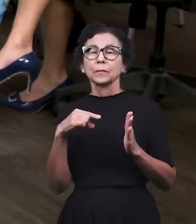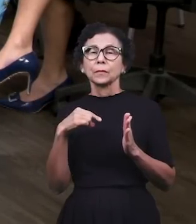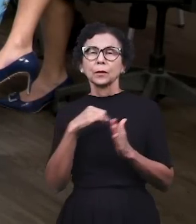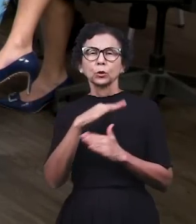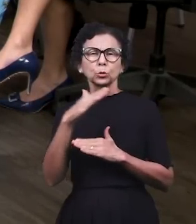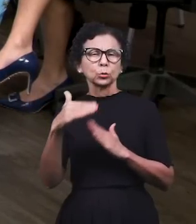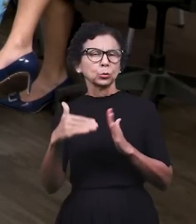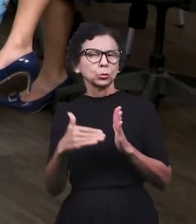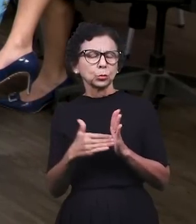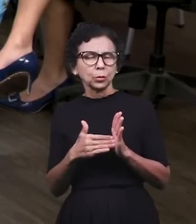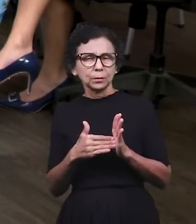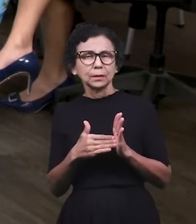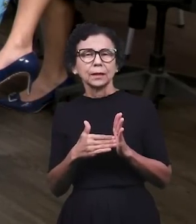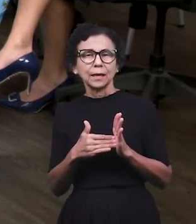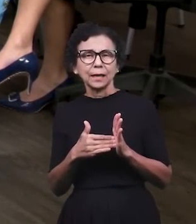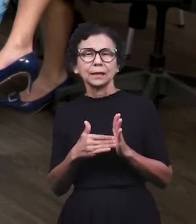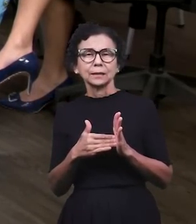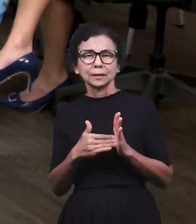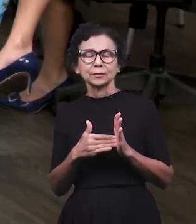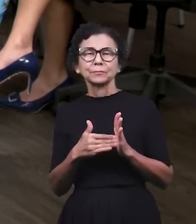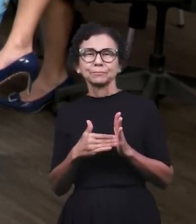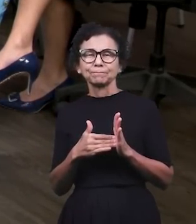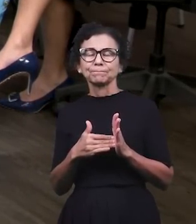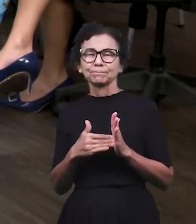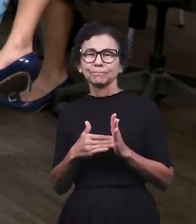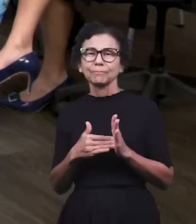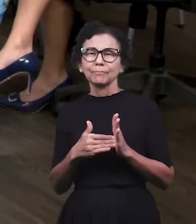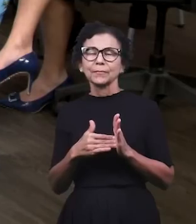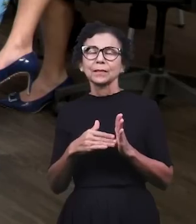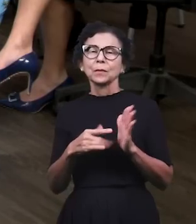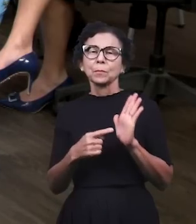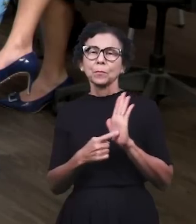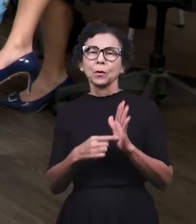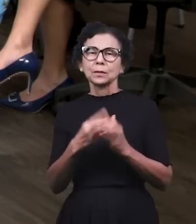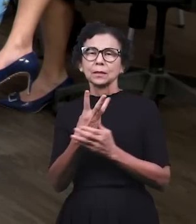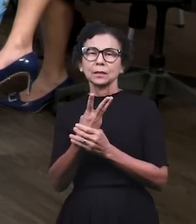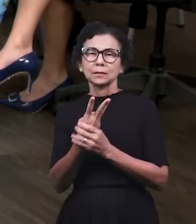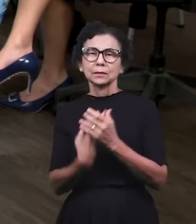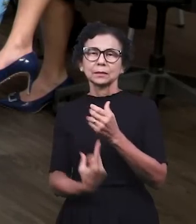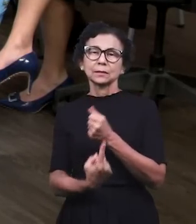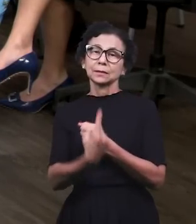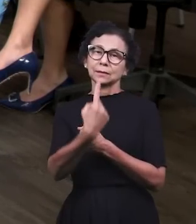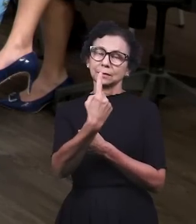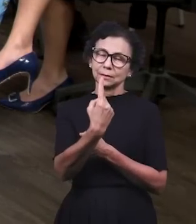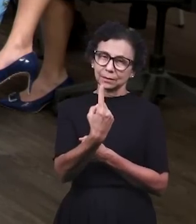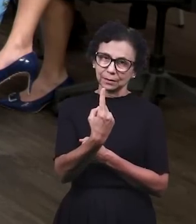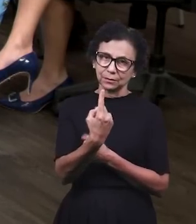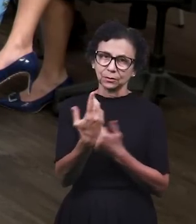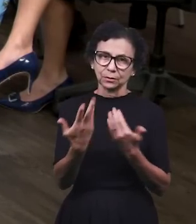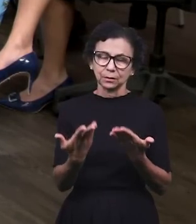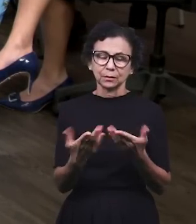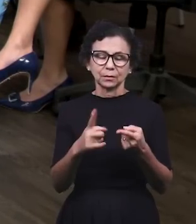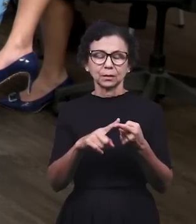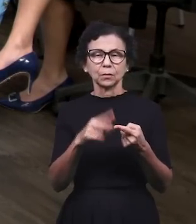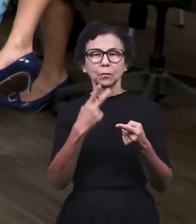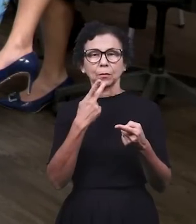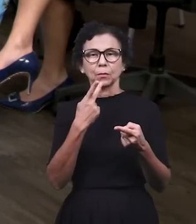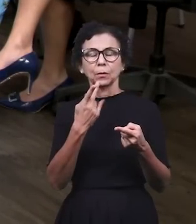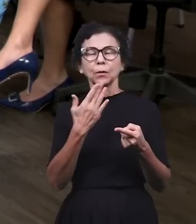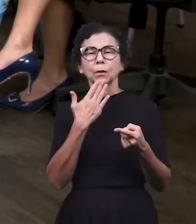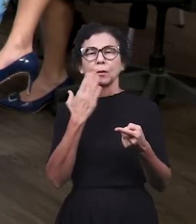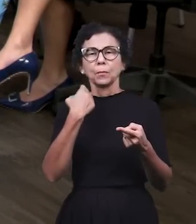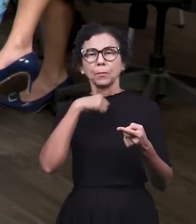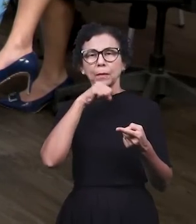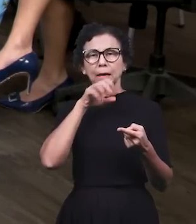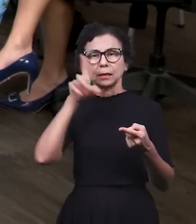ela traz para a igreja a bênção da Trindade. Né? Então você tem o Pai,